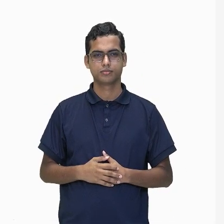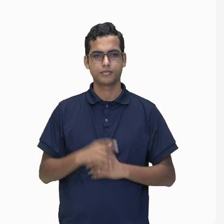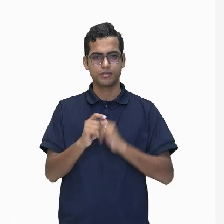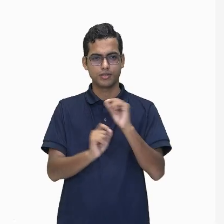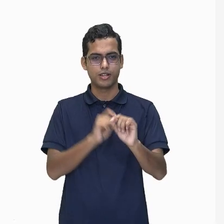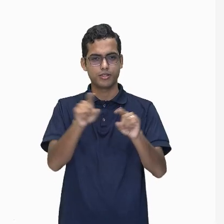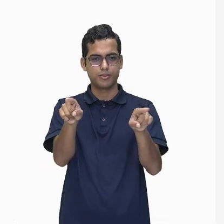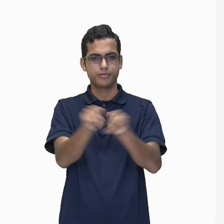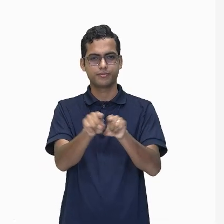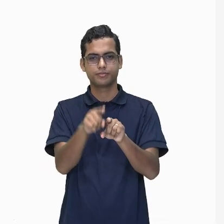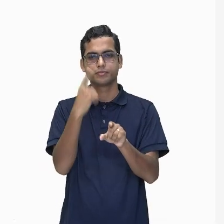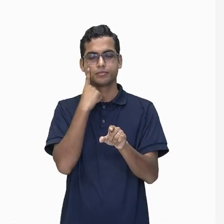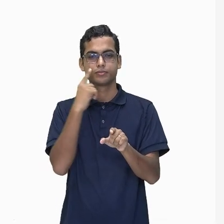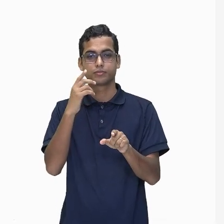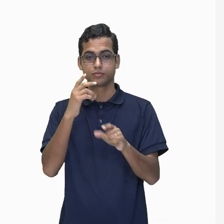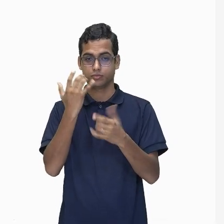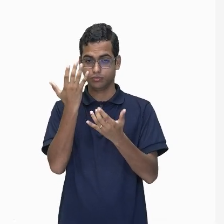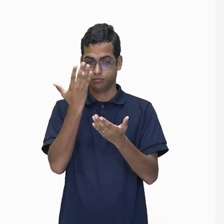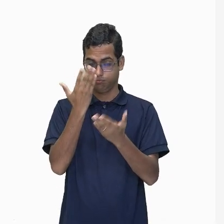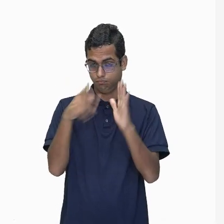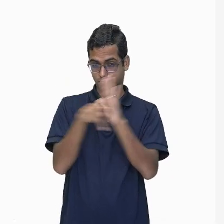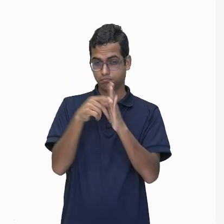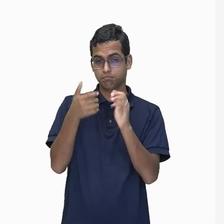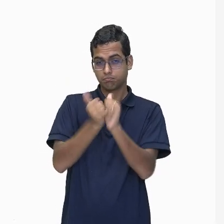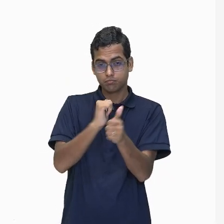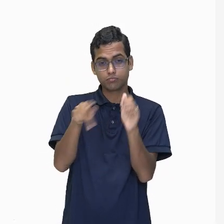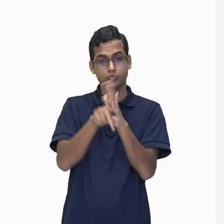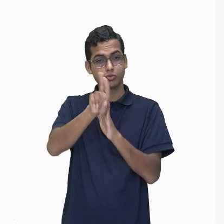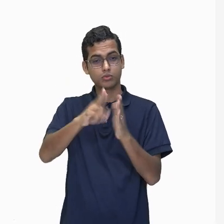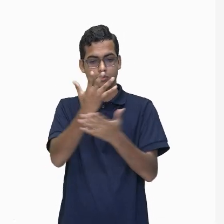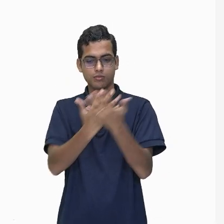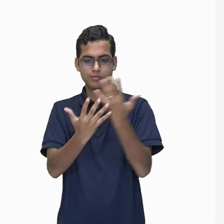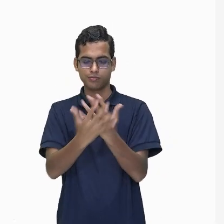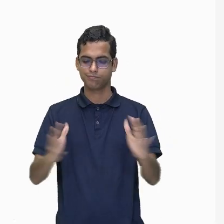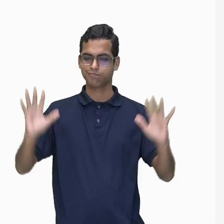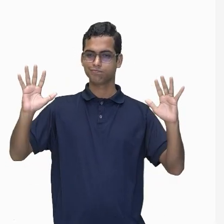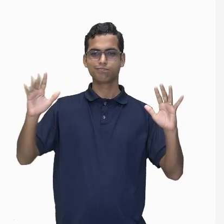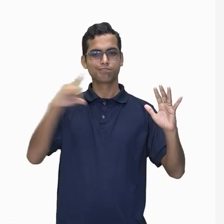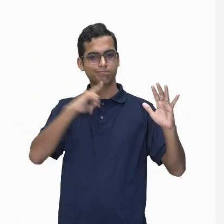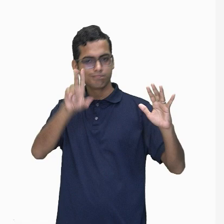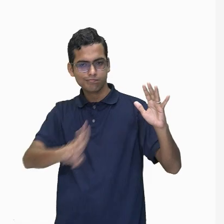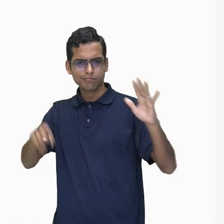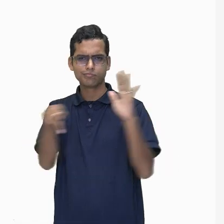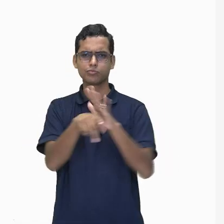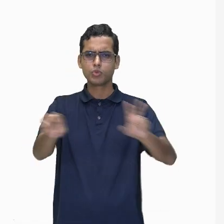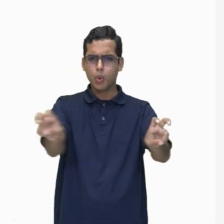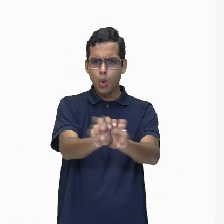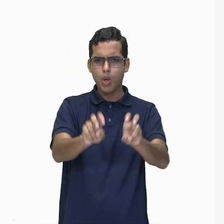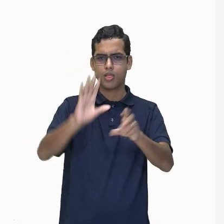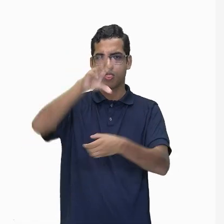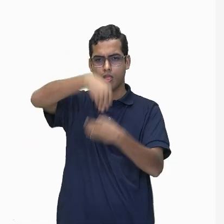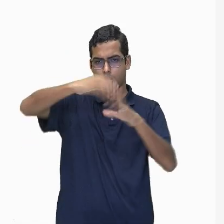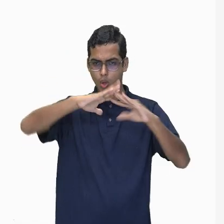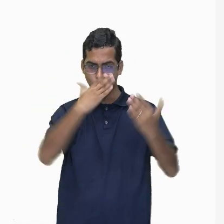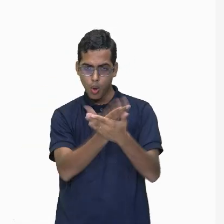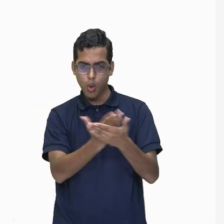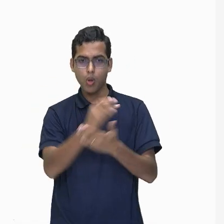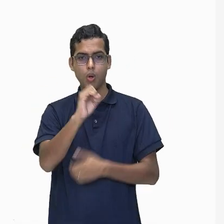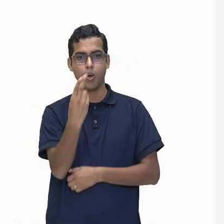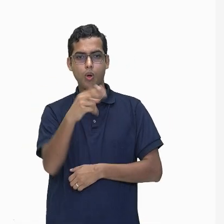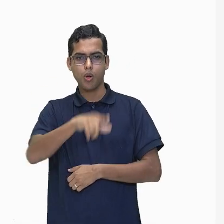com as mãos, é praticado em quadras escolares ou espaços improvisados, e mesmo com